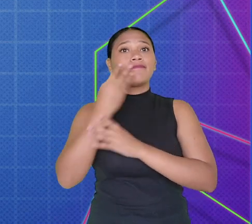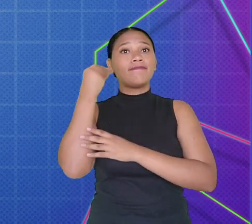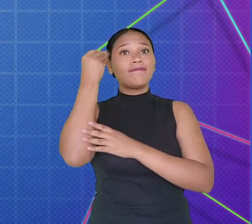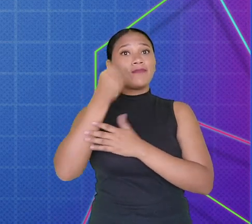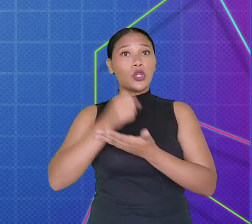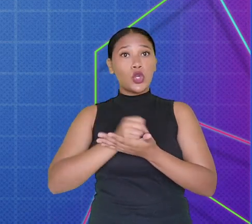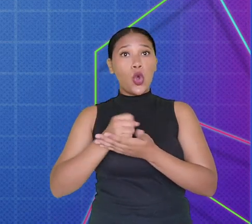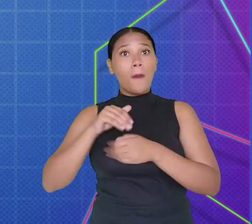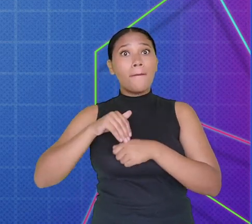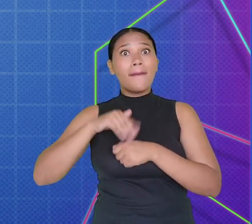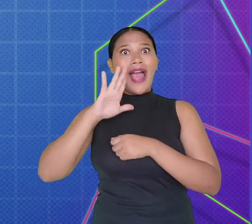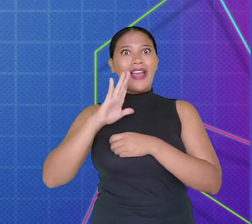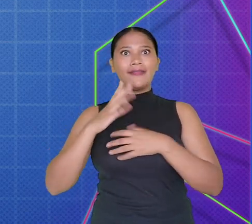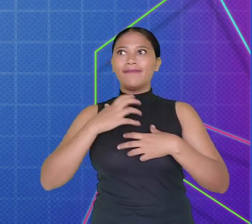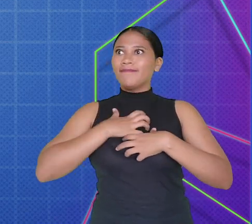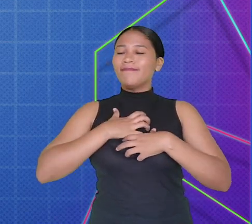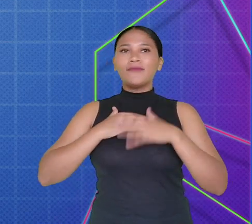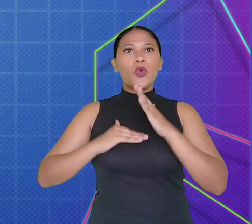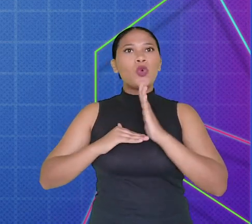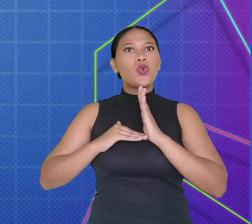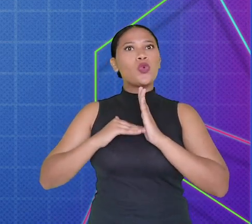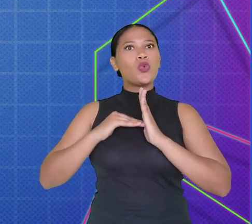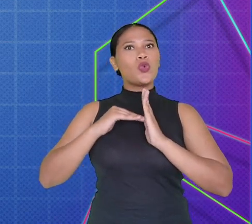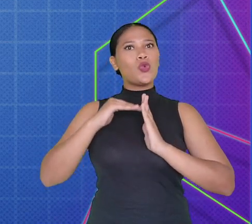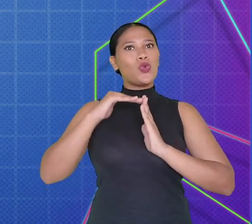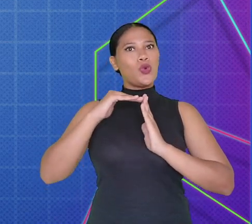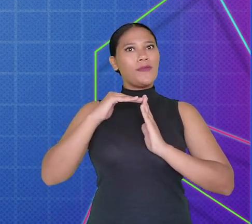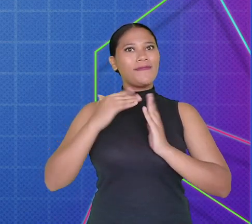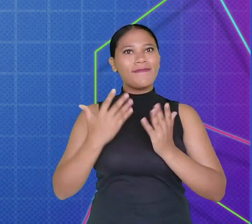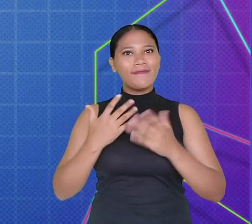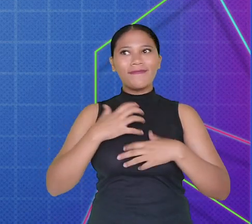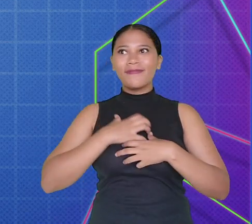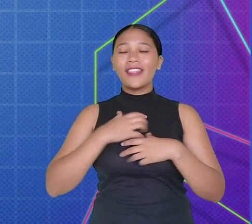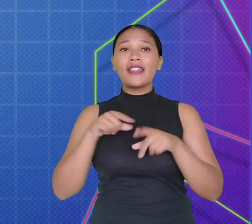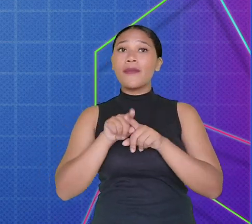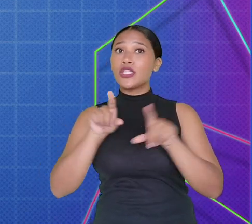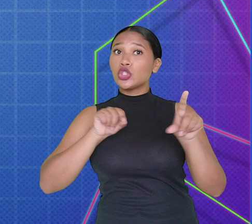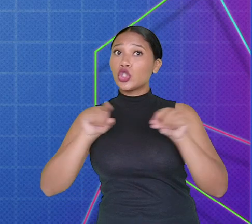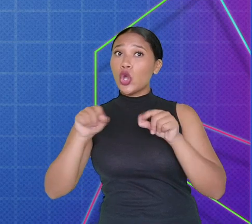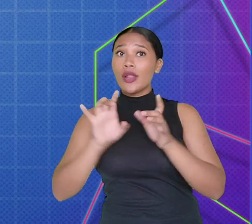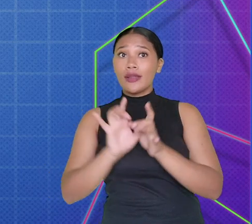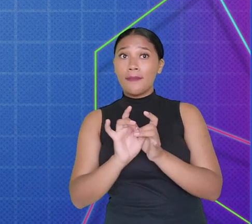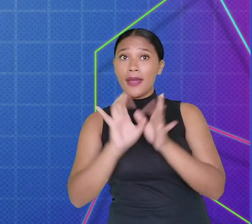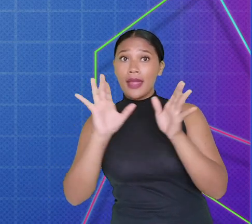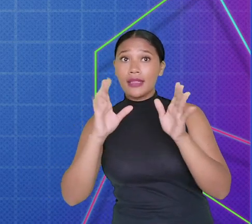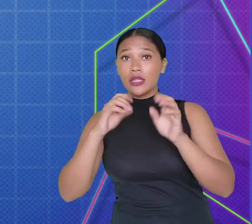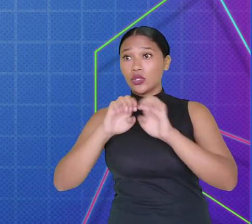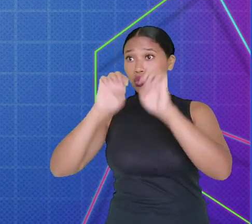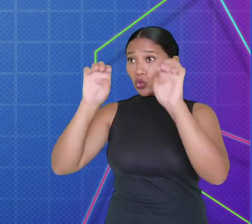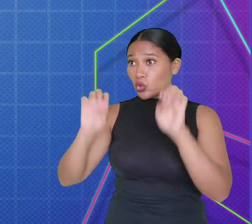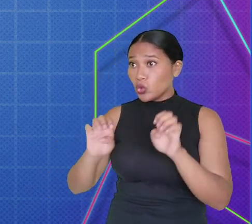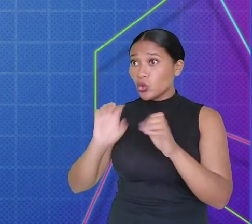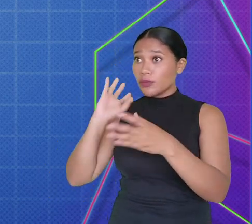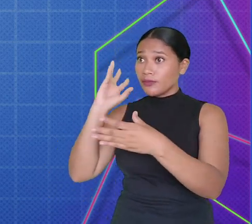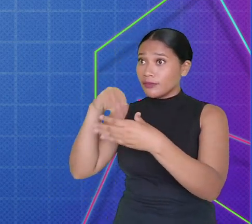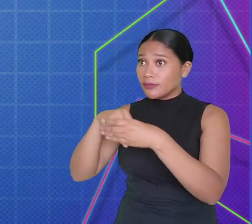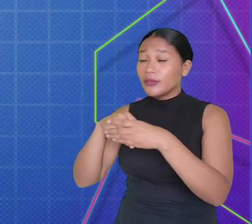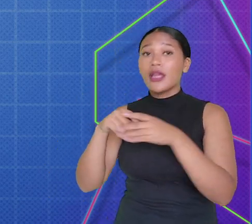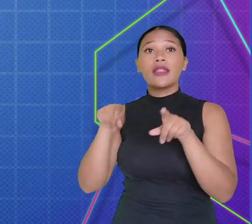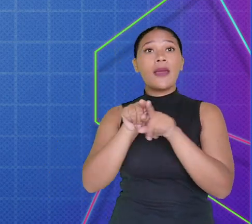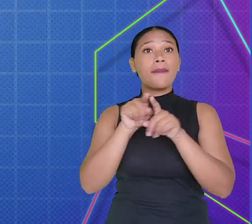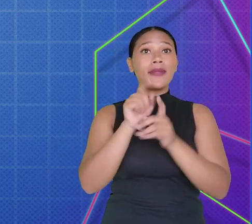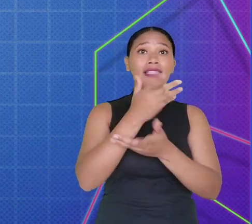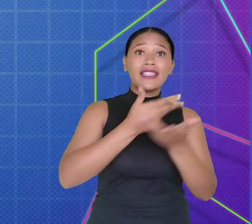criar uma experiência de jogo mais completa e envolvente. Ao permitir que os jogadores tenham escolhas e liberdade dentro de um contexto